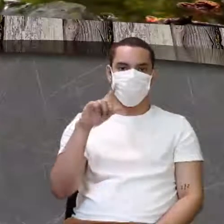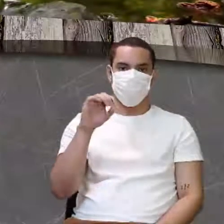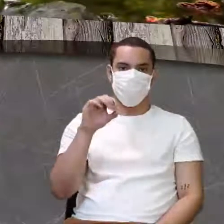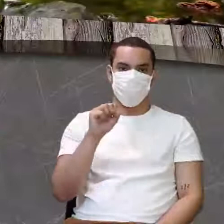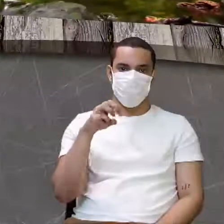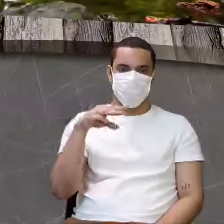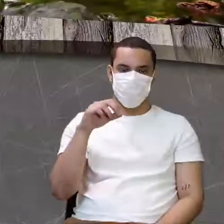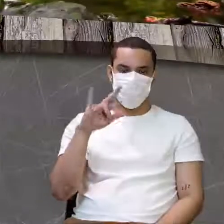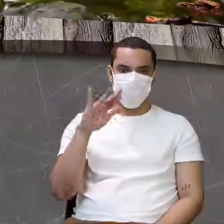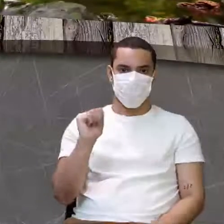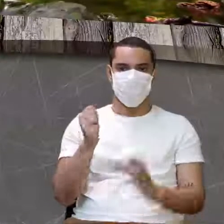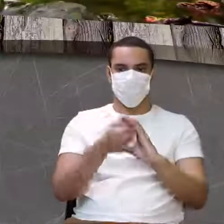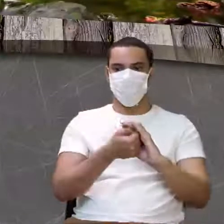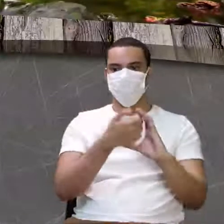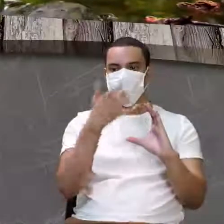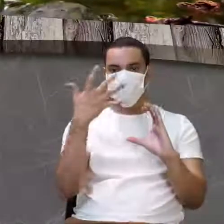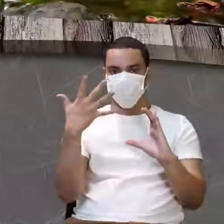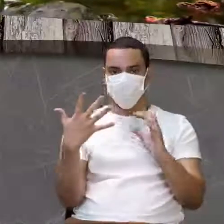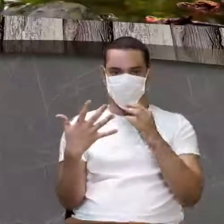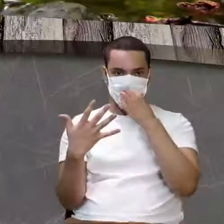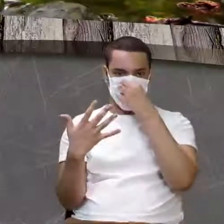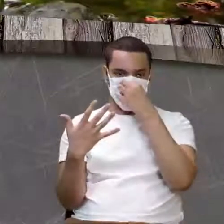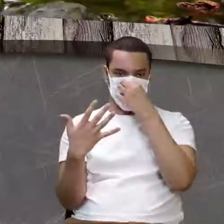plesiomorfias, características